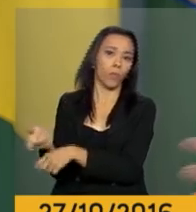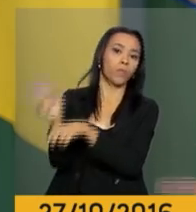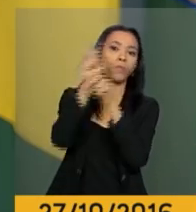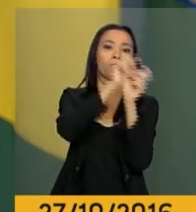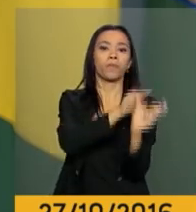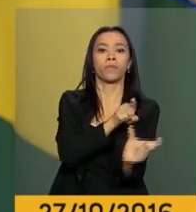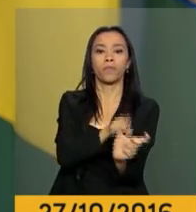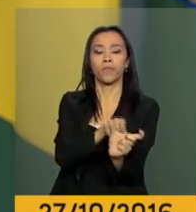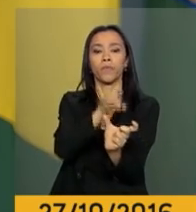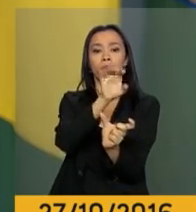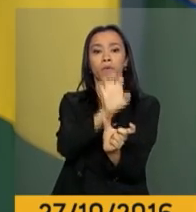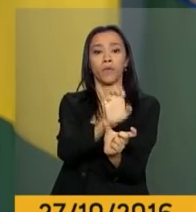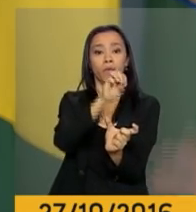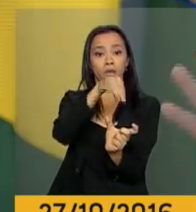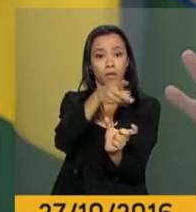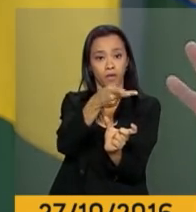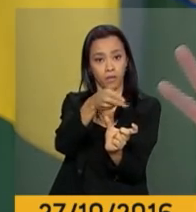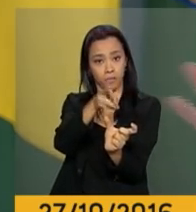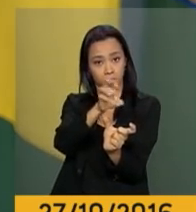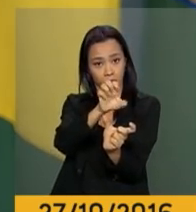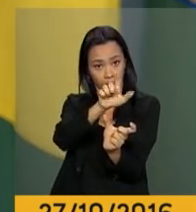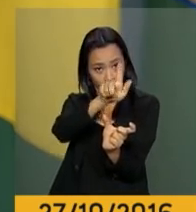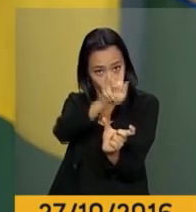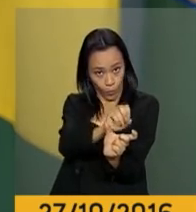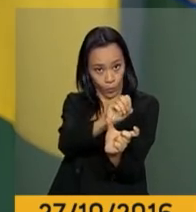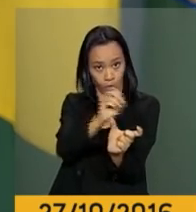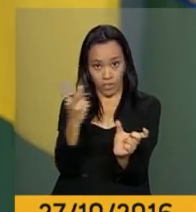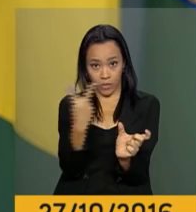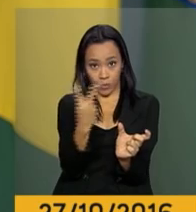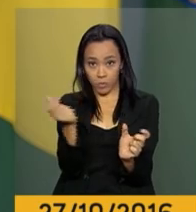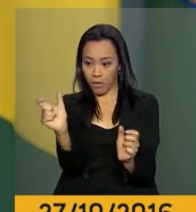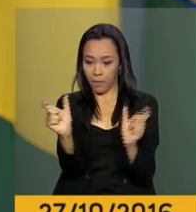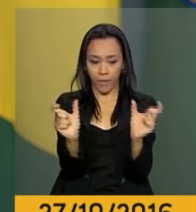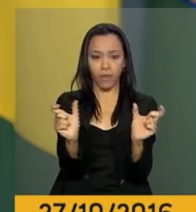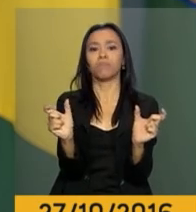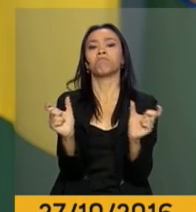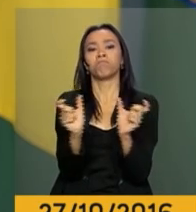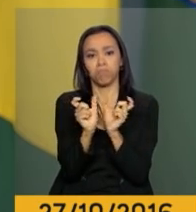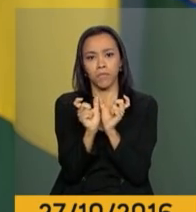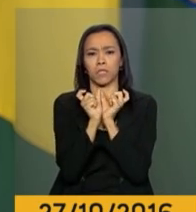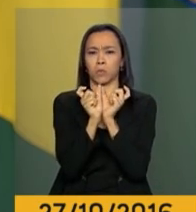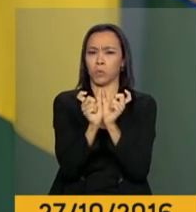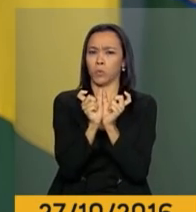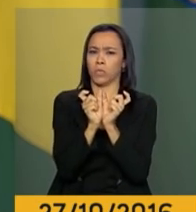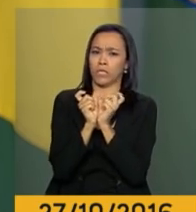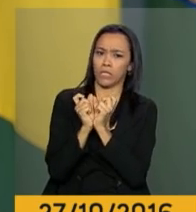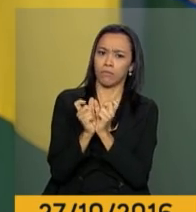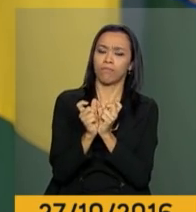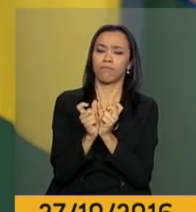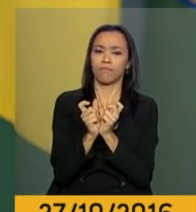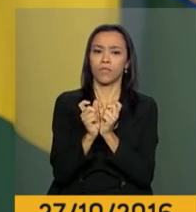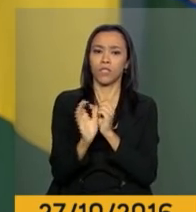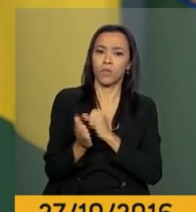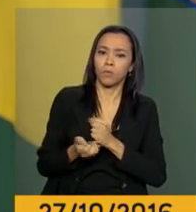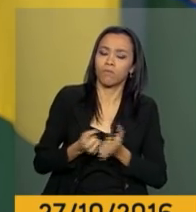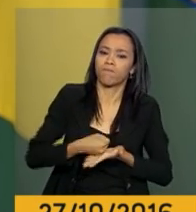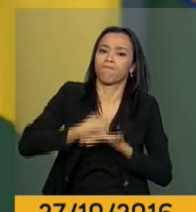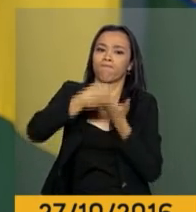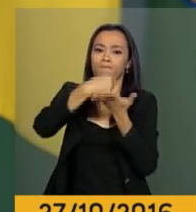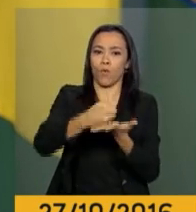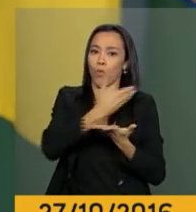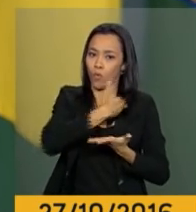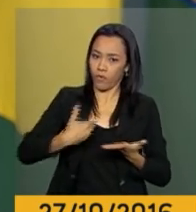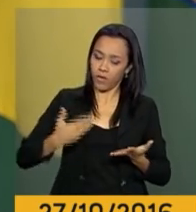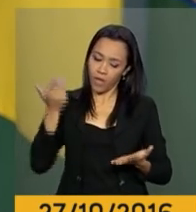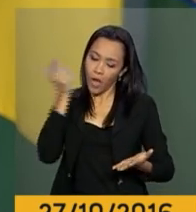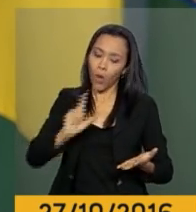a palavra emprego. Pois é precisamente alicerçado nessas duas palavras que eu creio que nós chegamos até